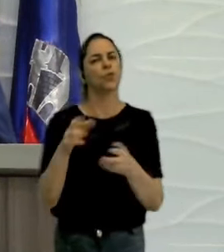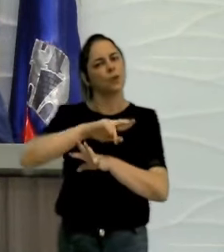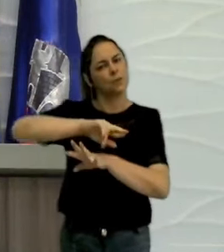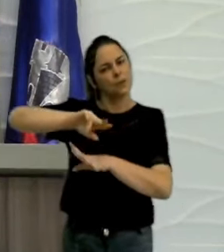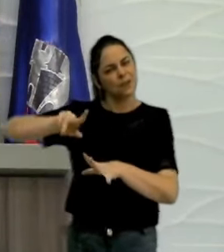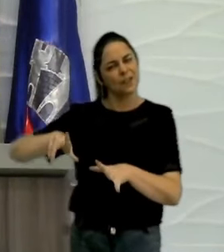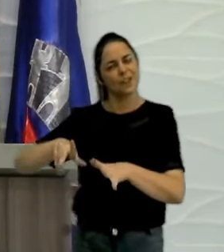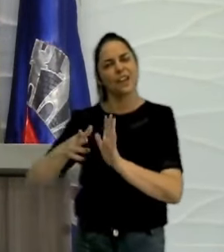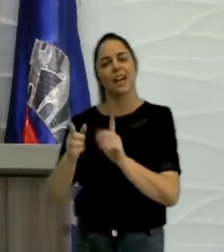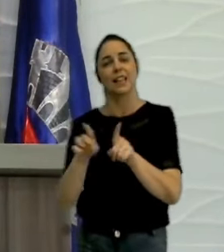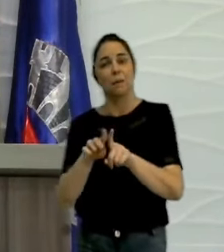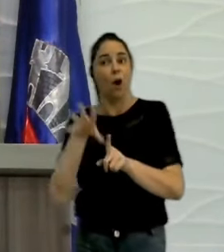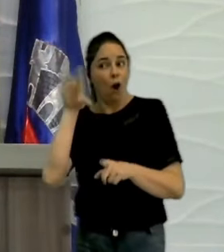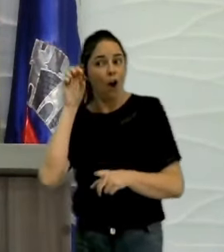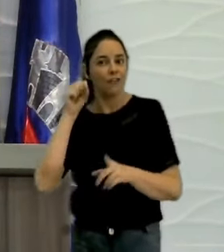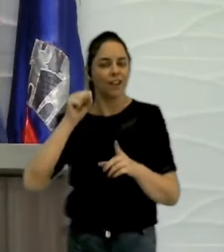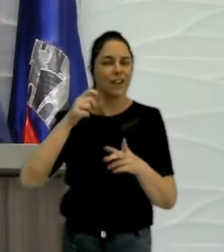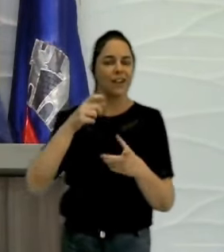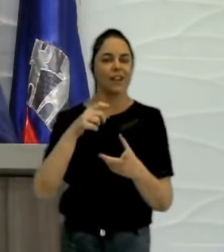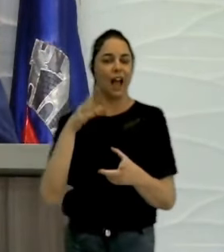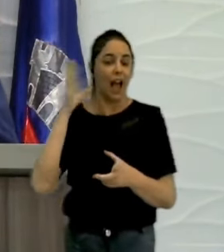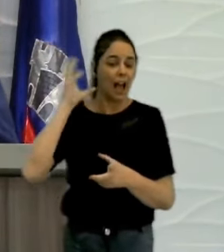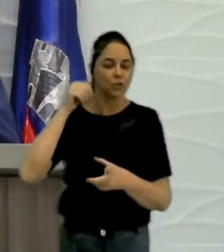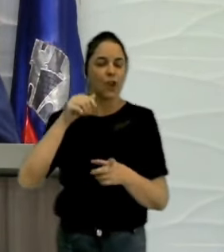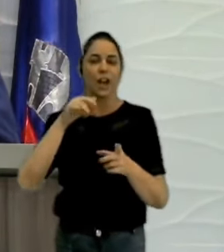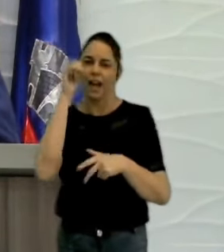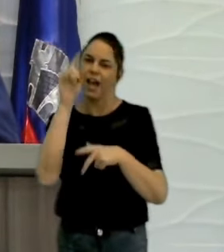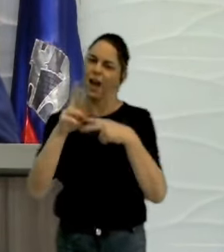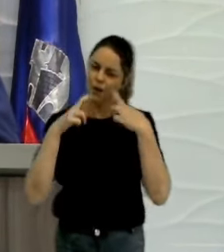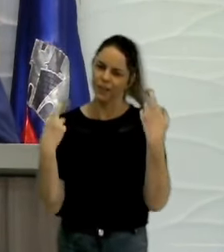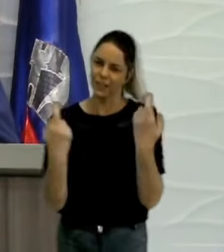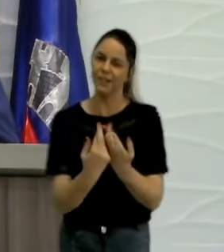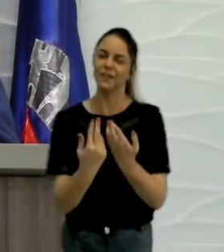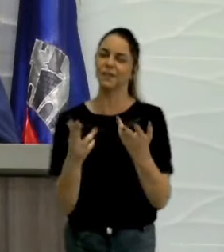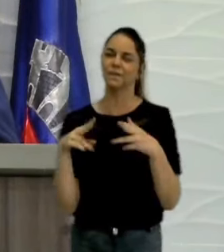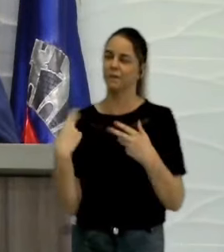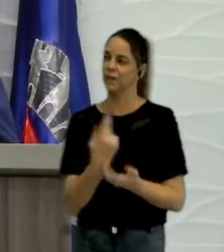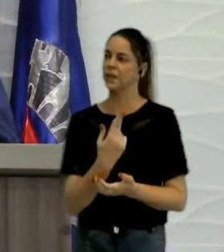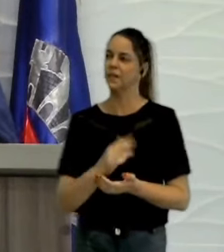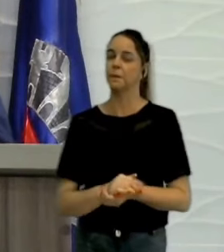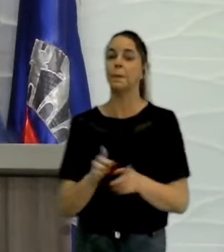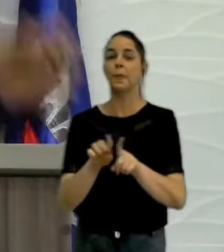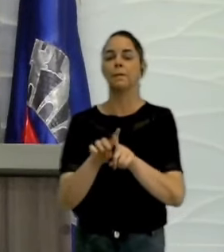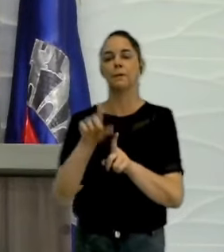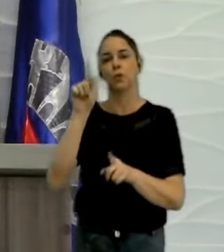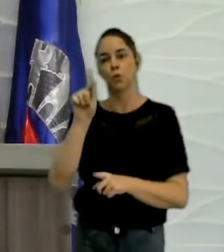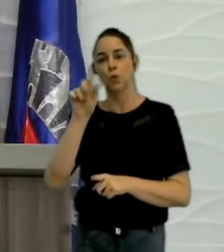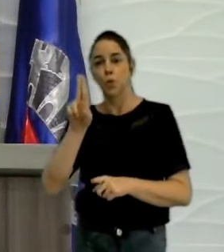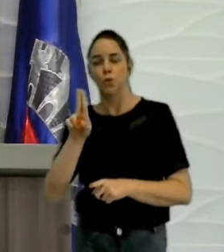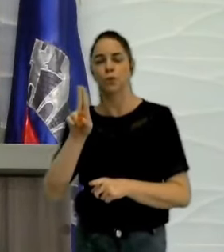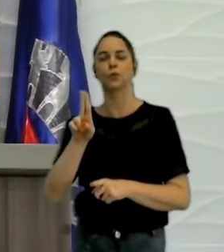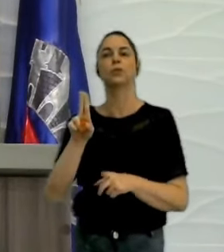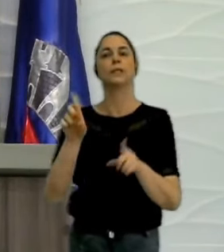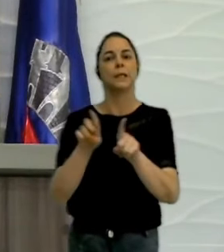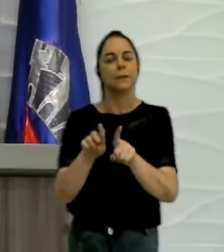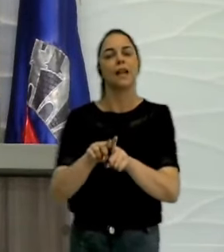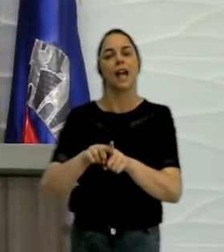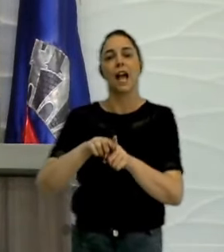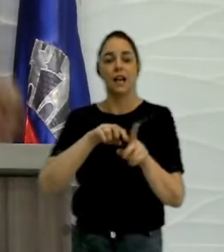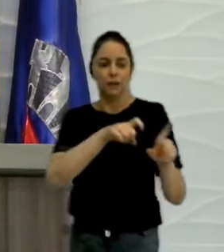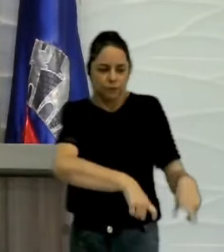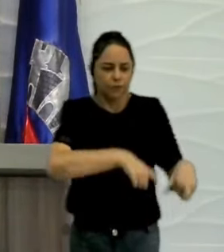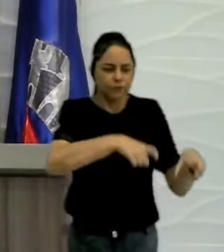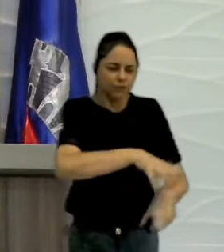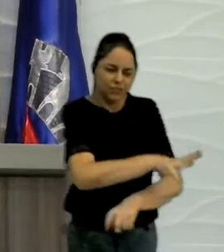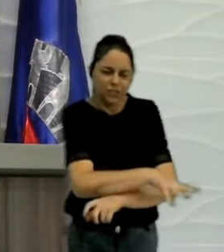ouvindo aí a nossa reunião. Quero mandar um forte abraço para Gu, que está arando terra aí,